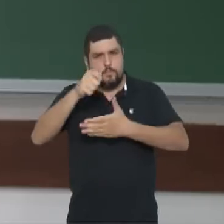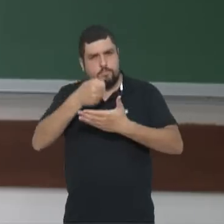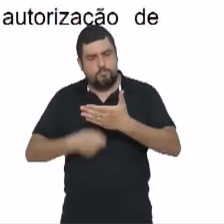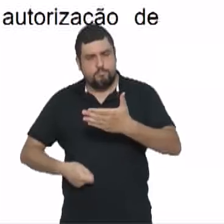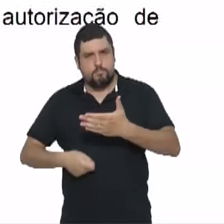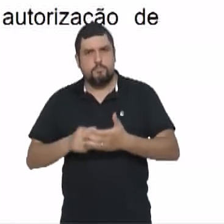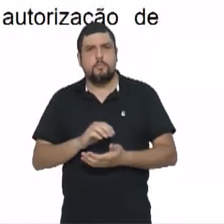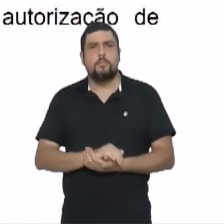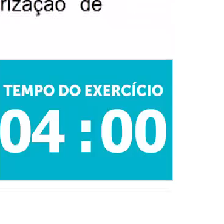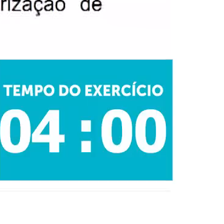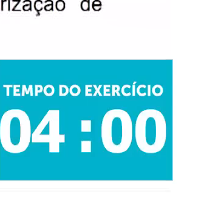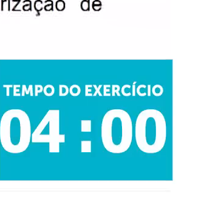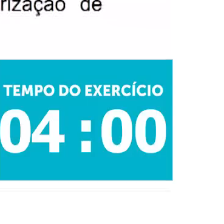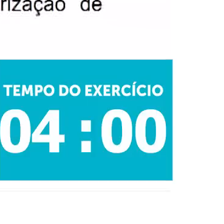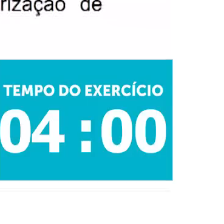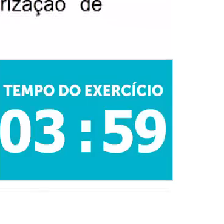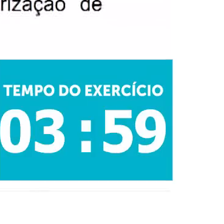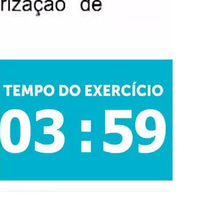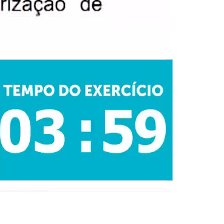lead.